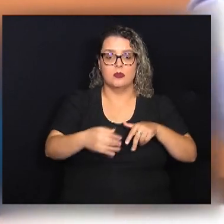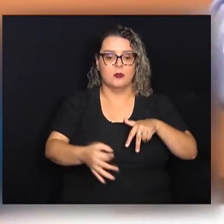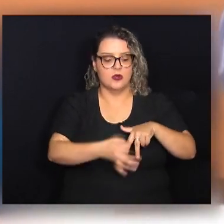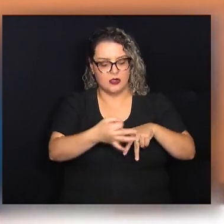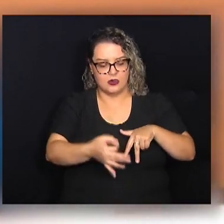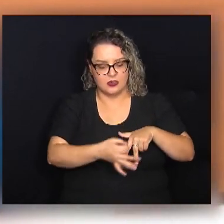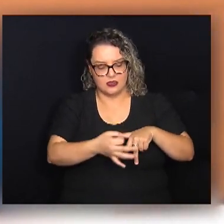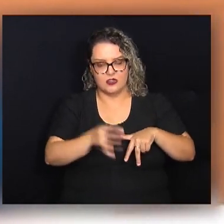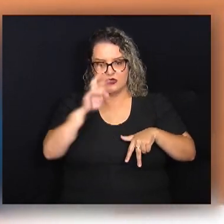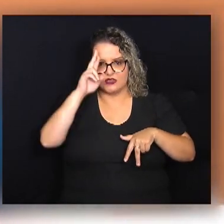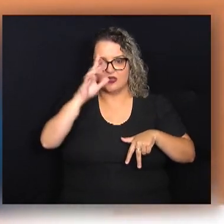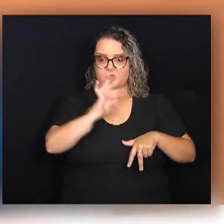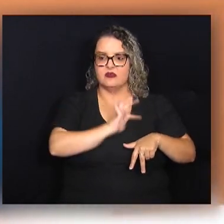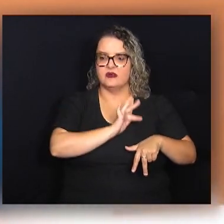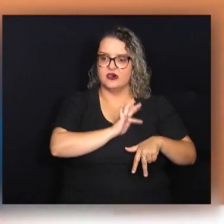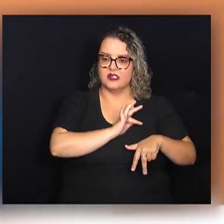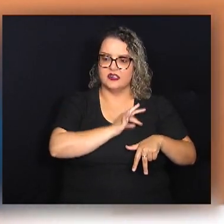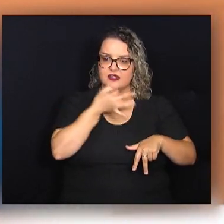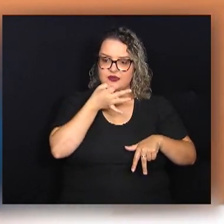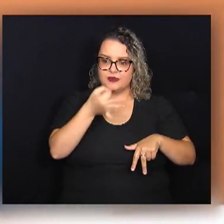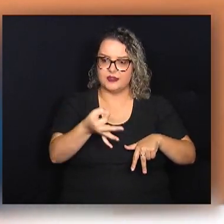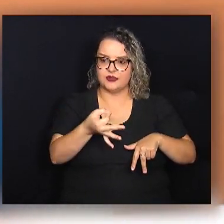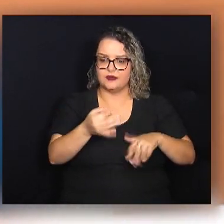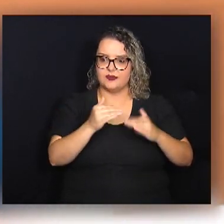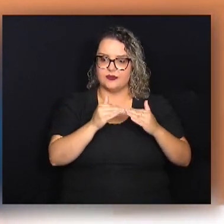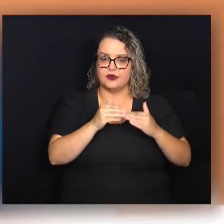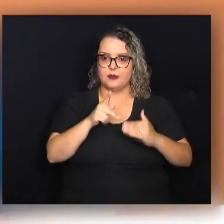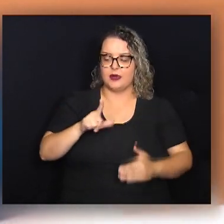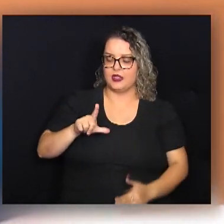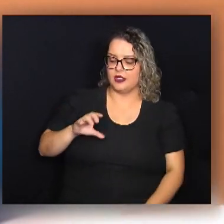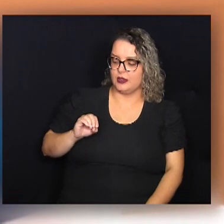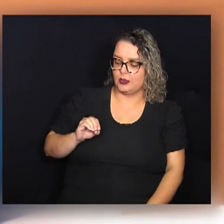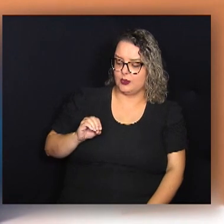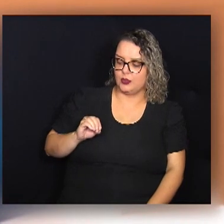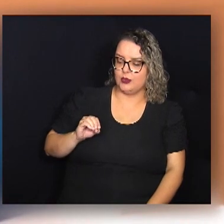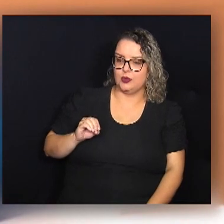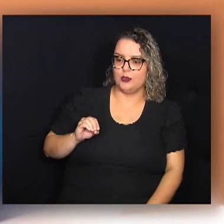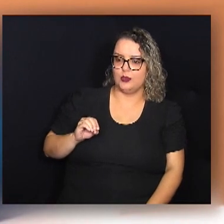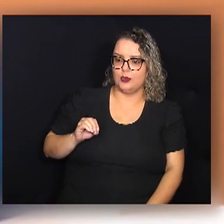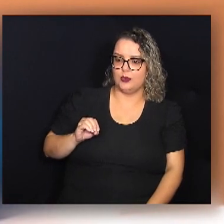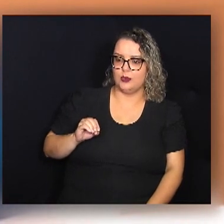sugerido do senhor Fernando Mendes favorável ao PLO dos